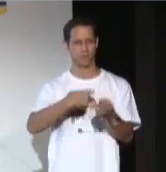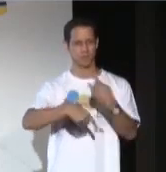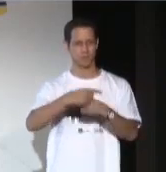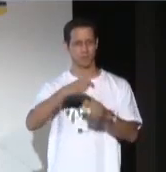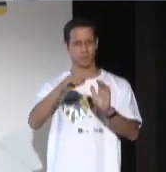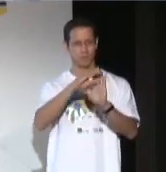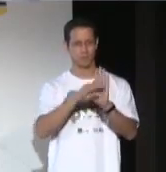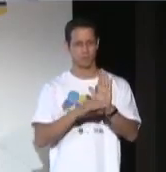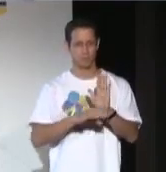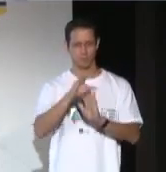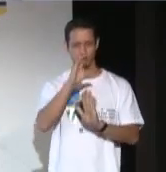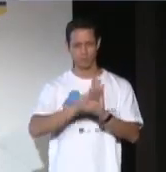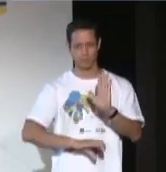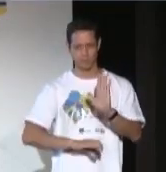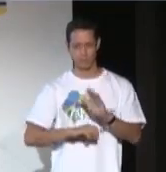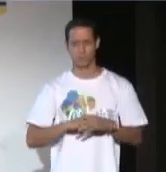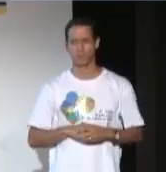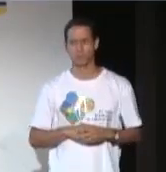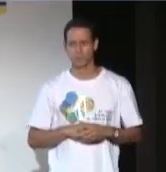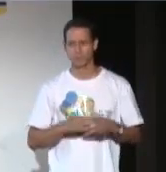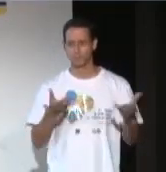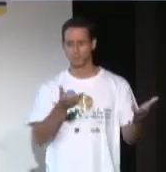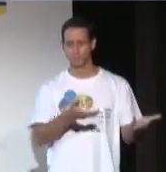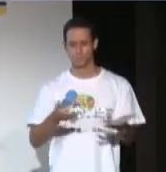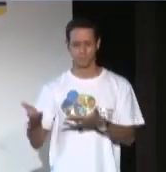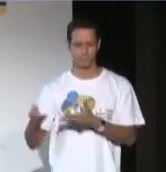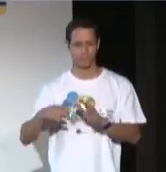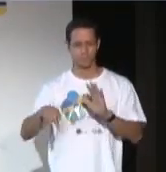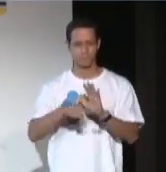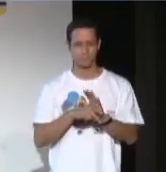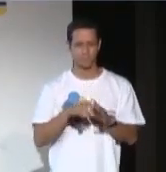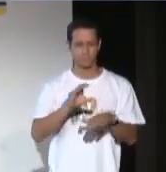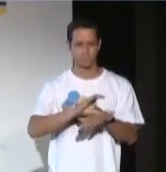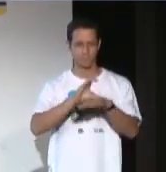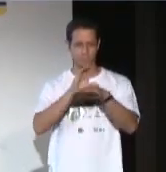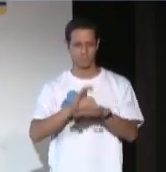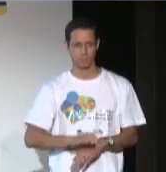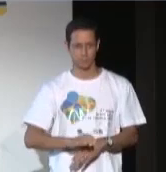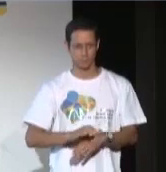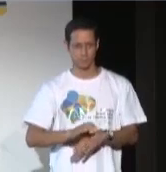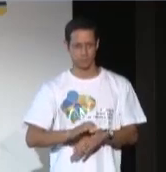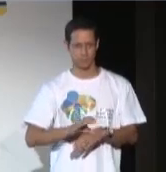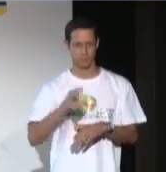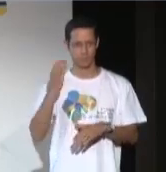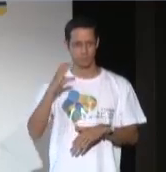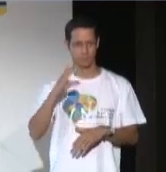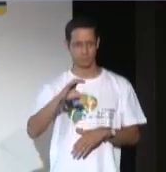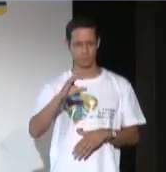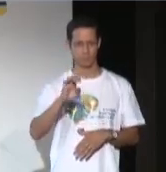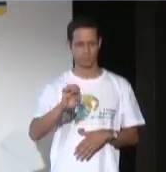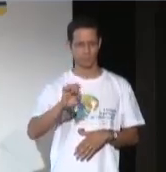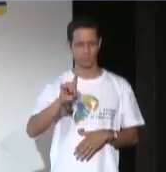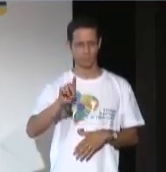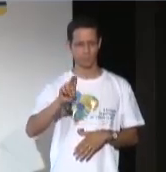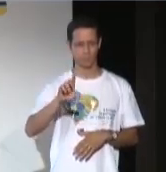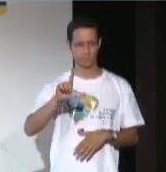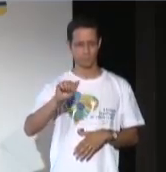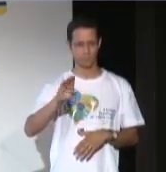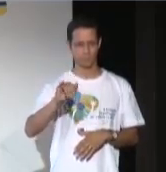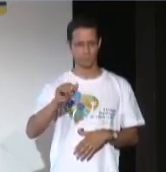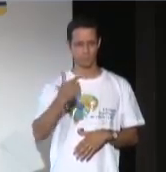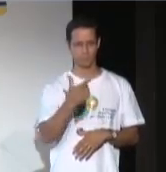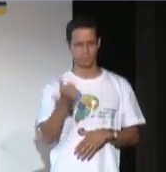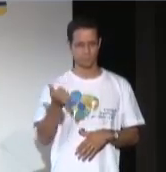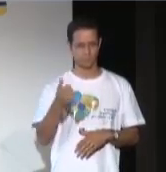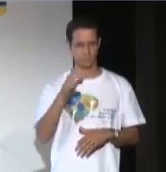Reelaboração de Currículos. O nosso convidado é membro do Conselho Científico do EduLab 21. Ele é professor de Psicologia